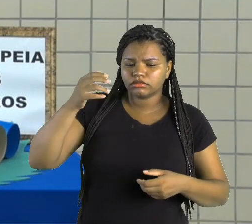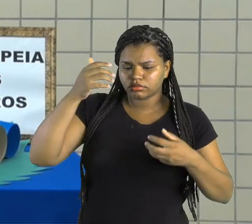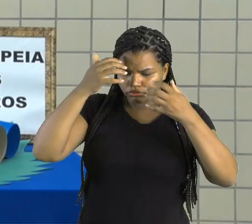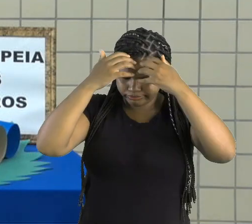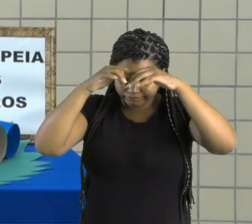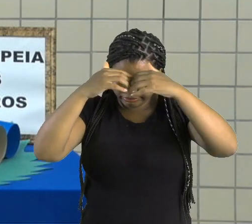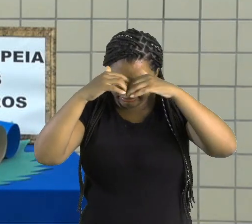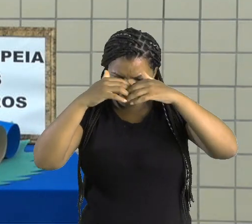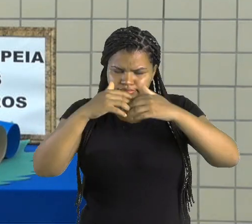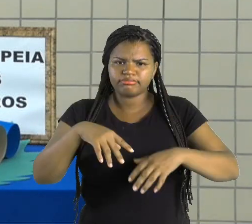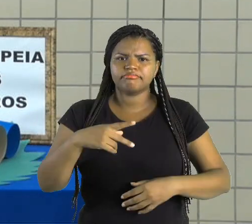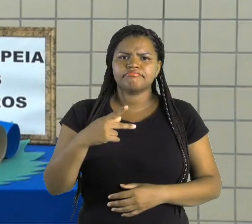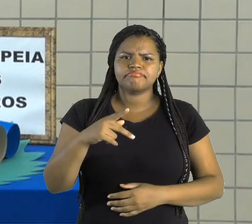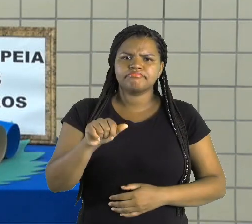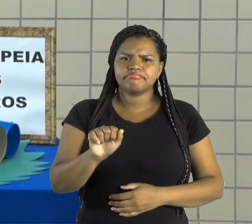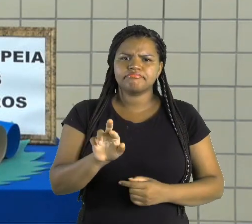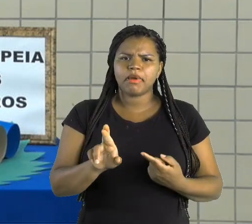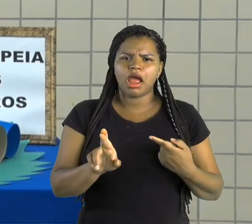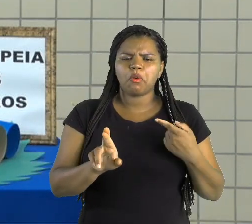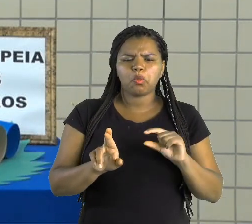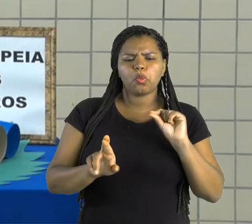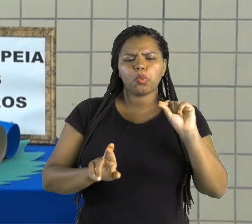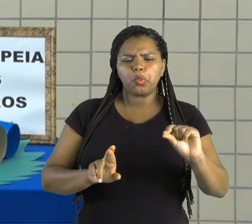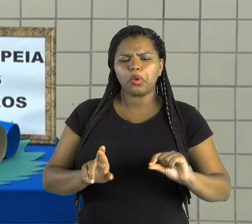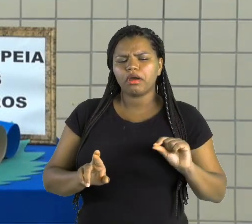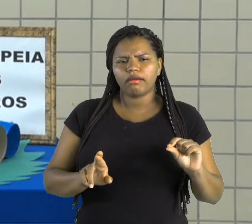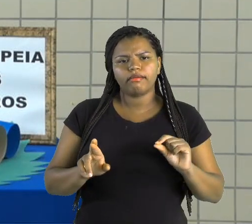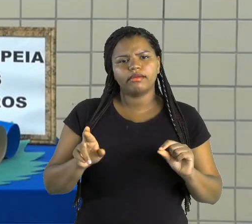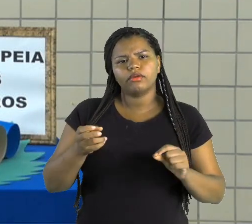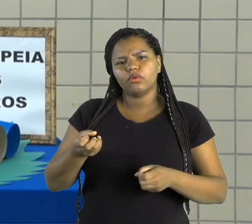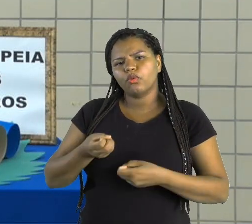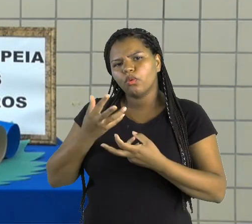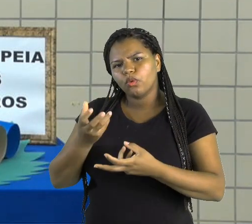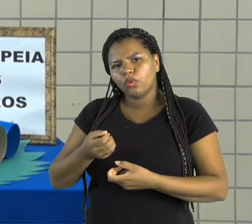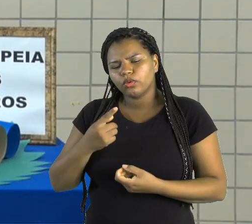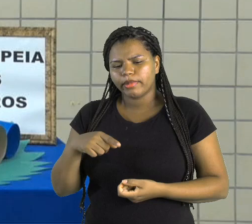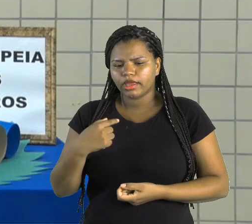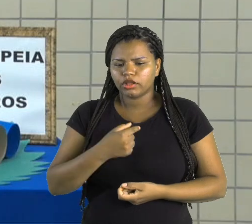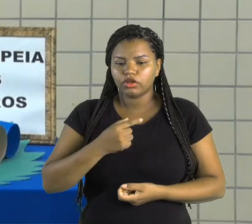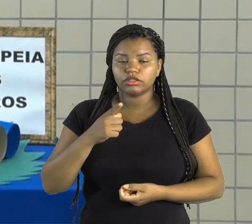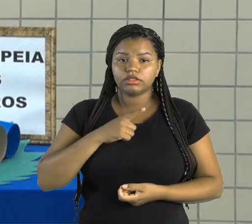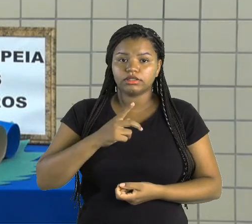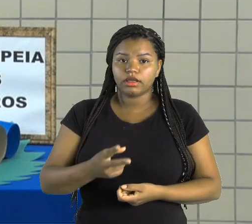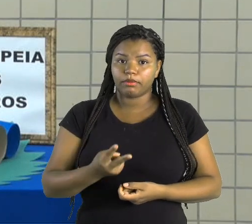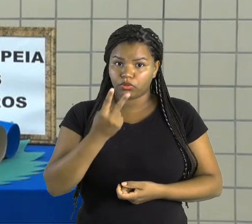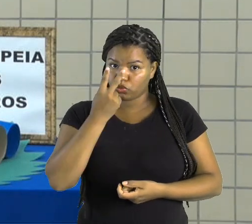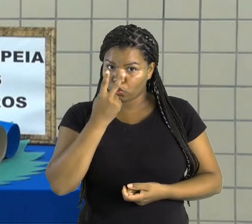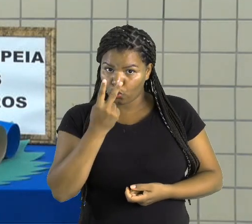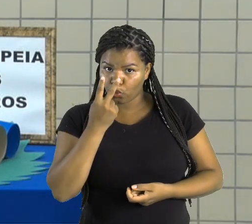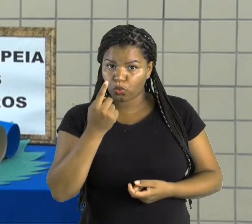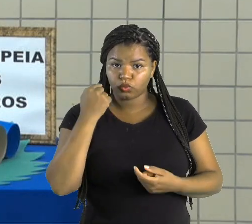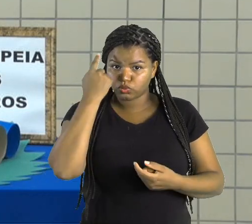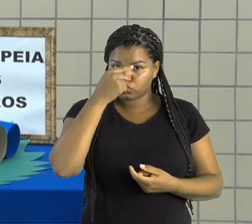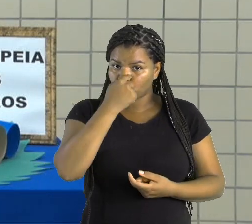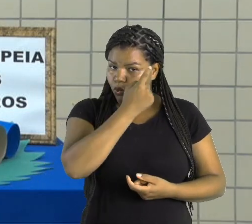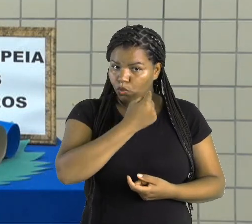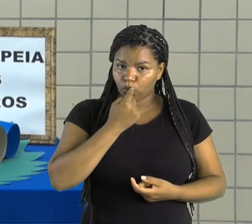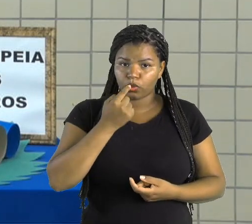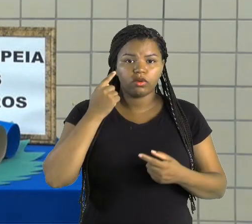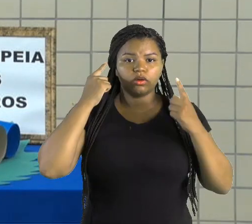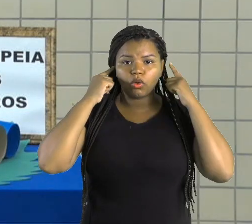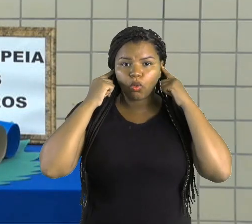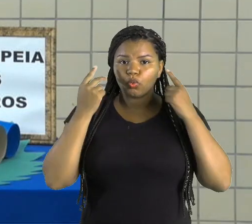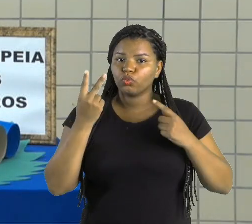o que será um par? Conte para sua criança que nós temos um par de olhos, um par de orelhas, um par